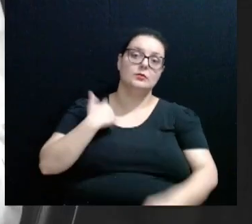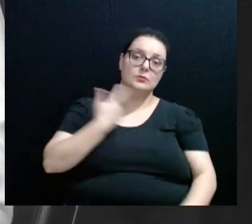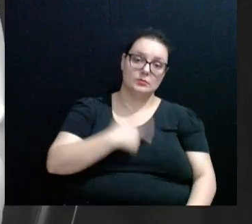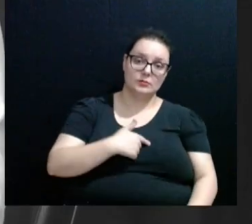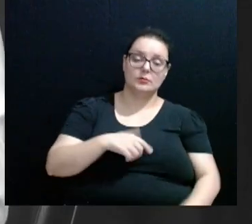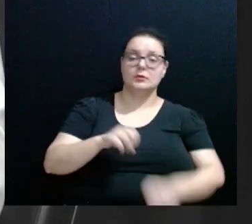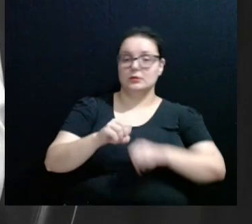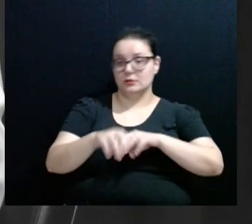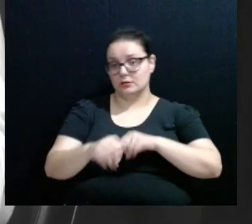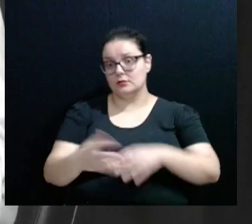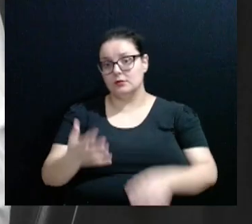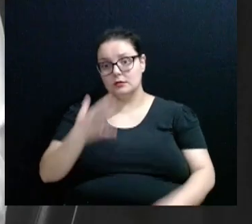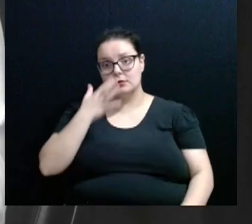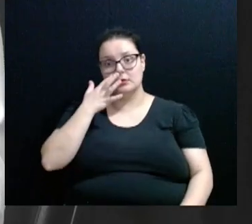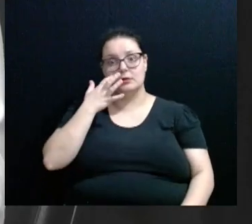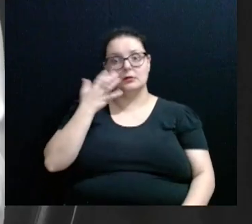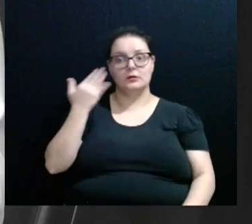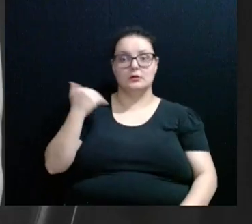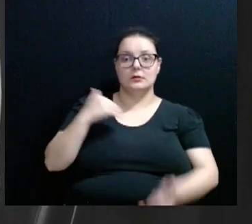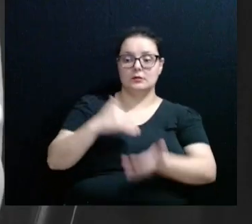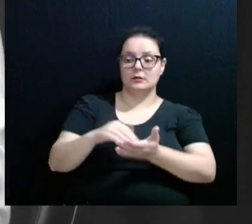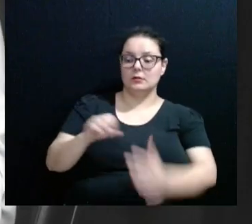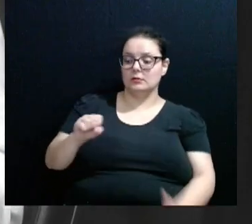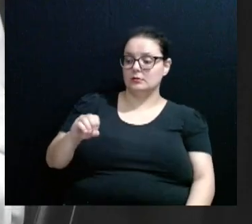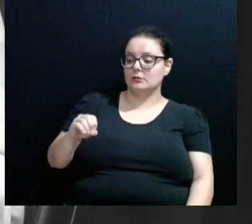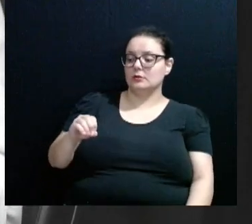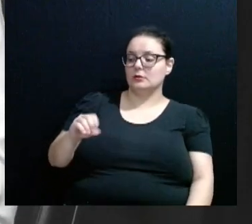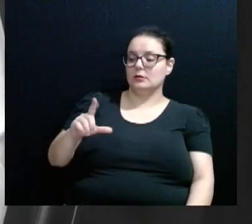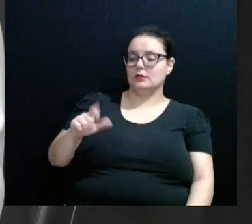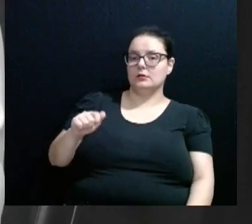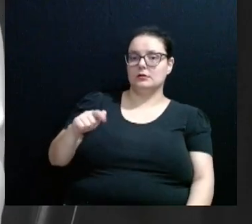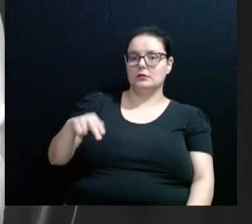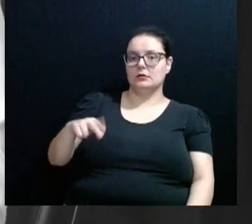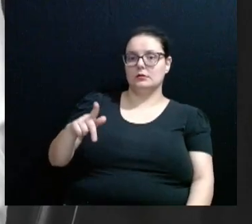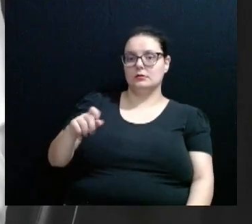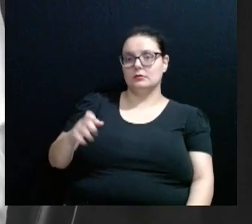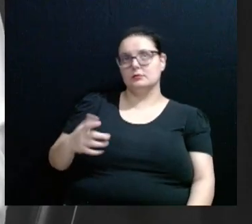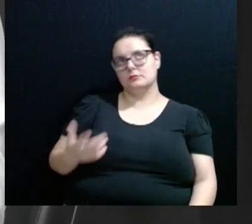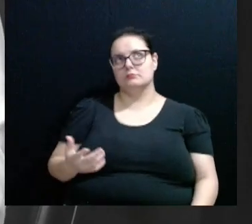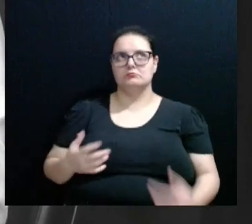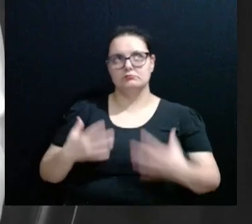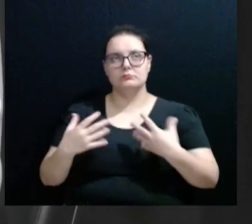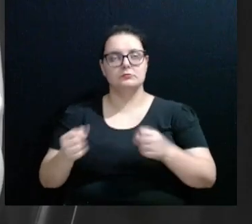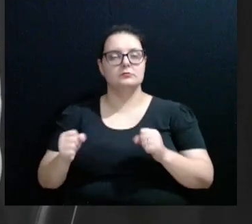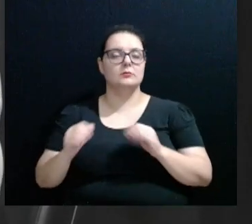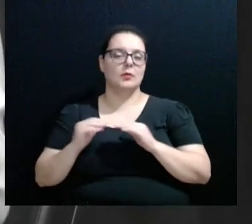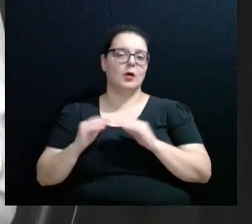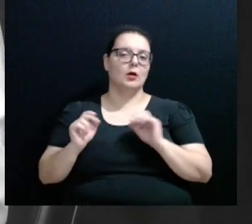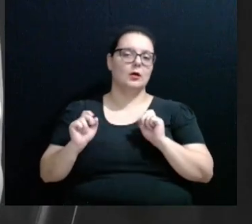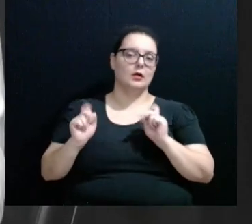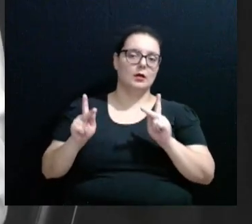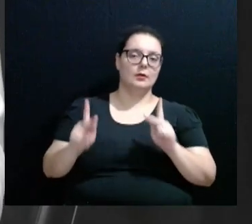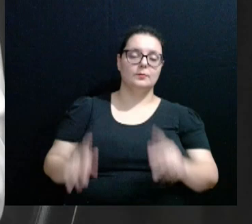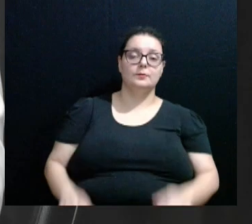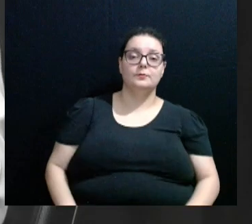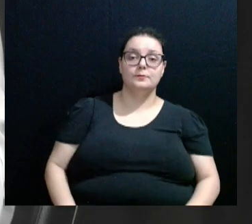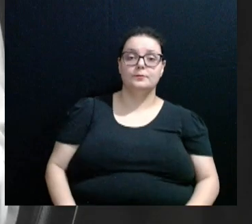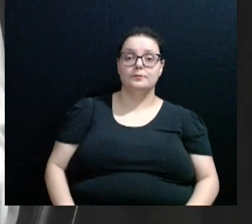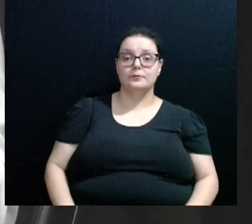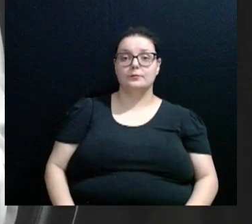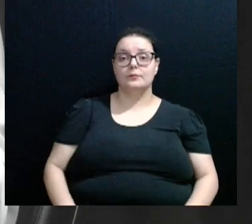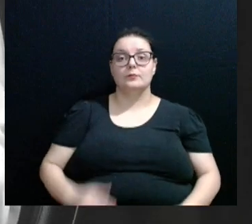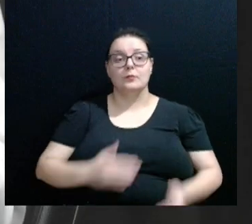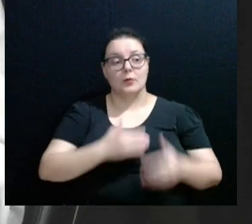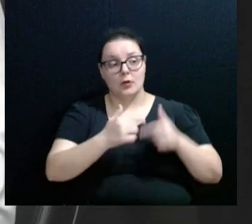educação. Na época, a secretária Solange, eu falei assim, eu topo. E a gente começou a fazer um trabalho dentro da